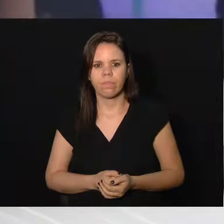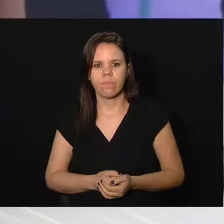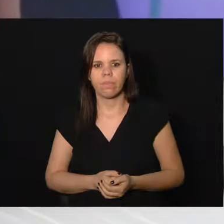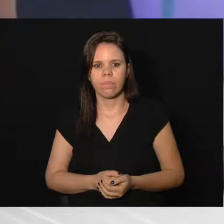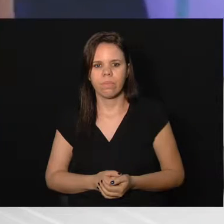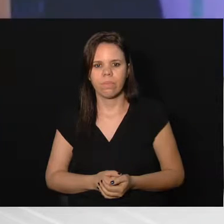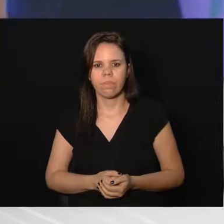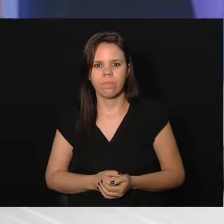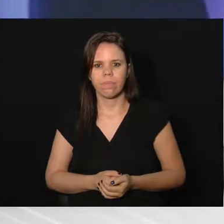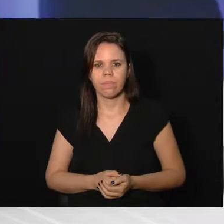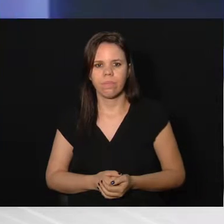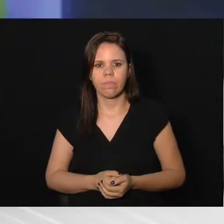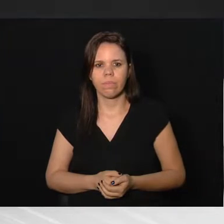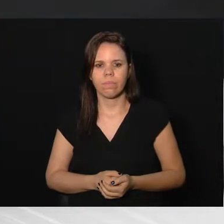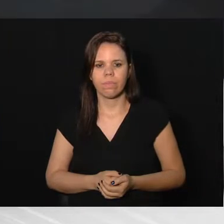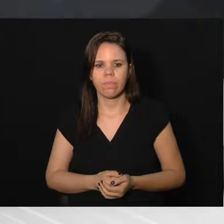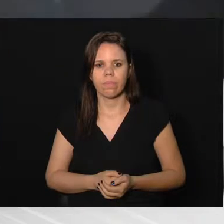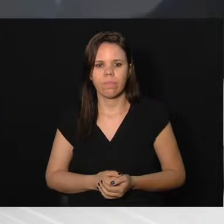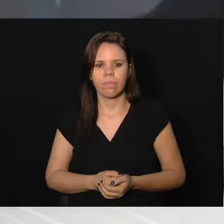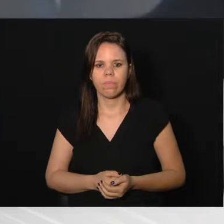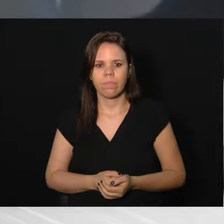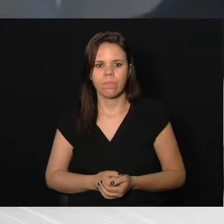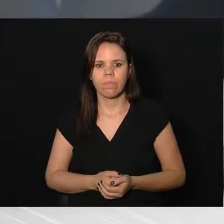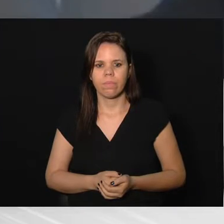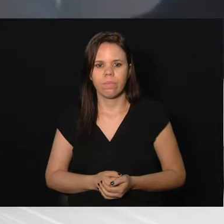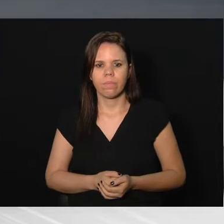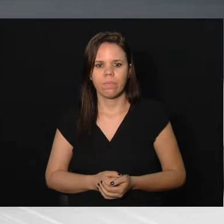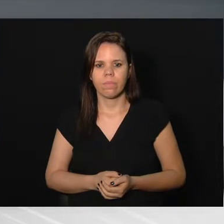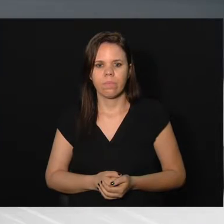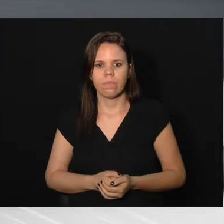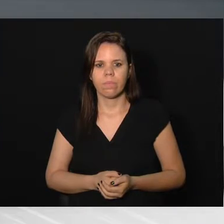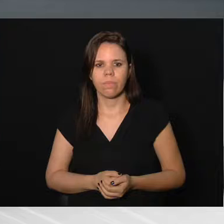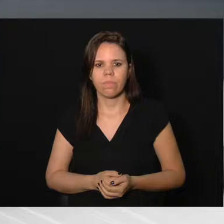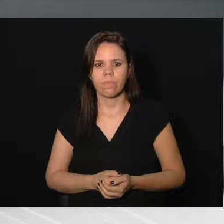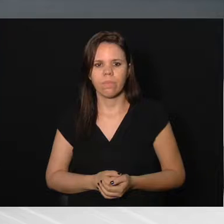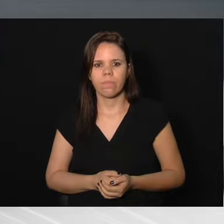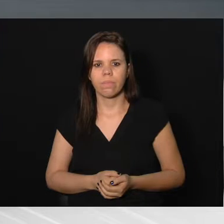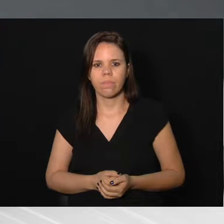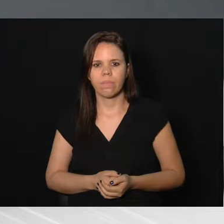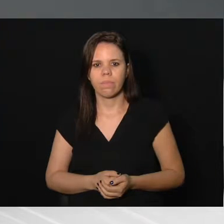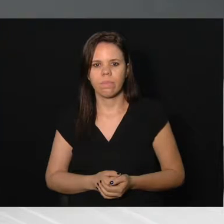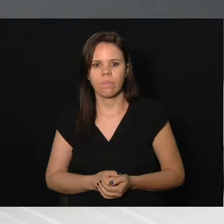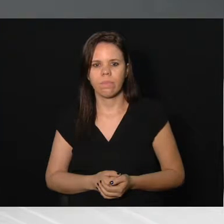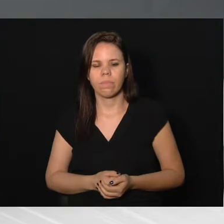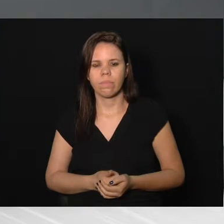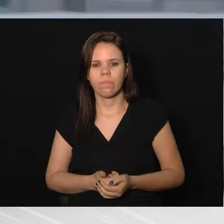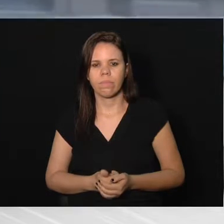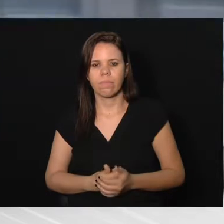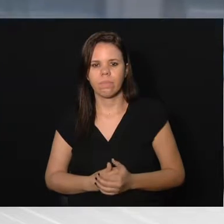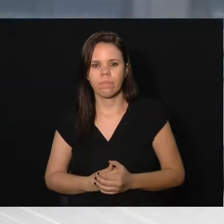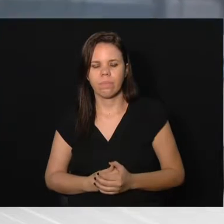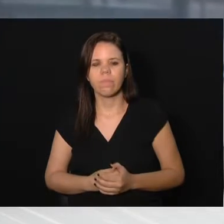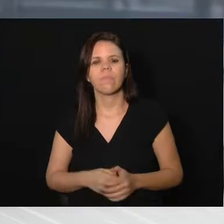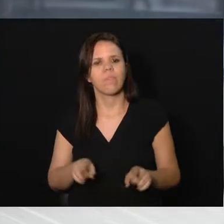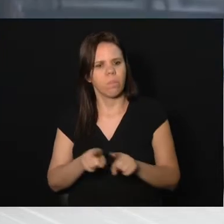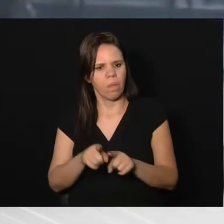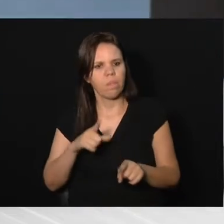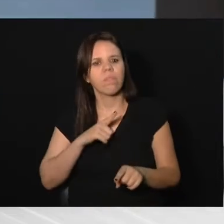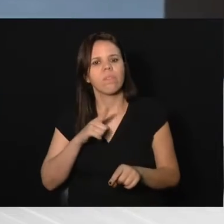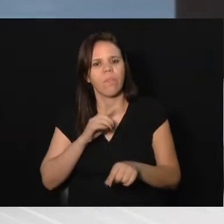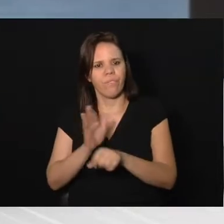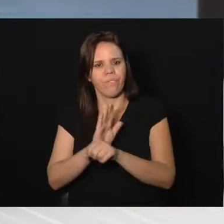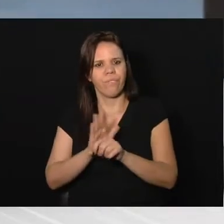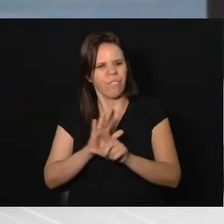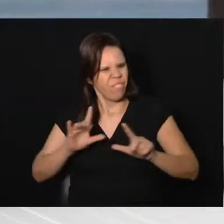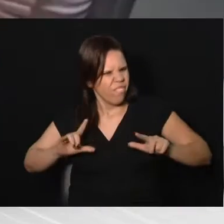It's rubbing shoulders with the elite. What was the nature of your relationship with Oleg Filenkov? Tem também o filme de ação